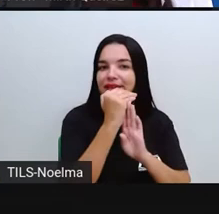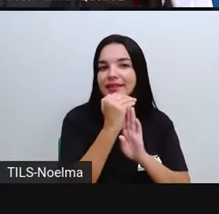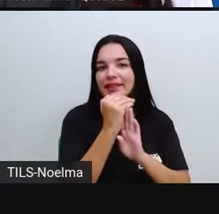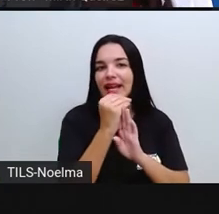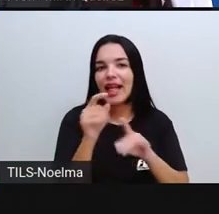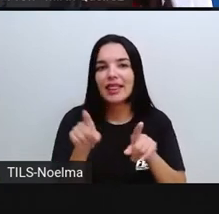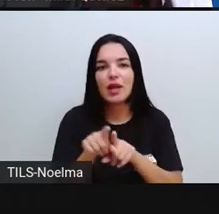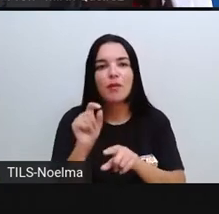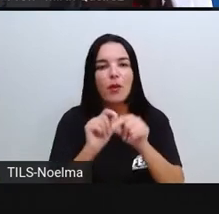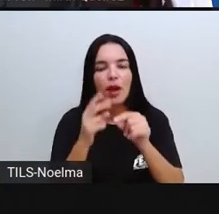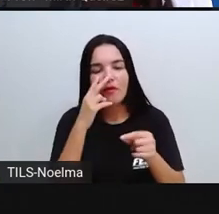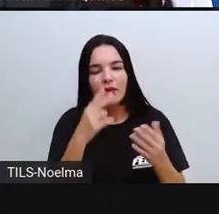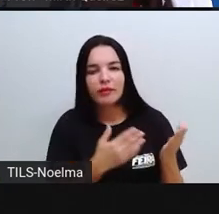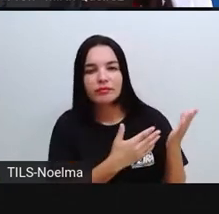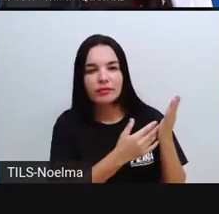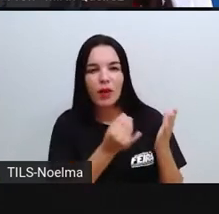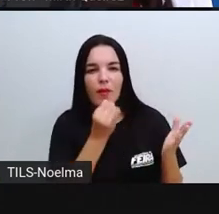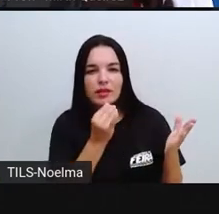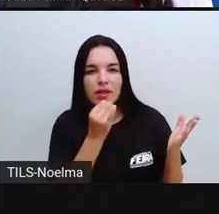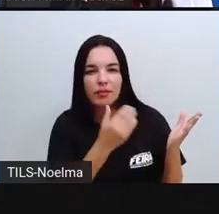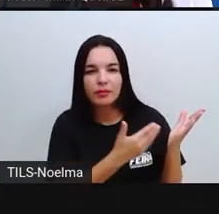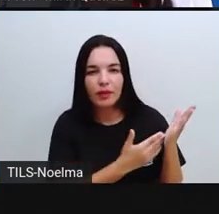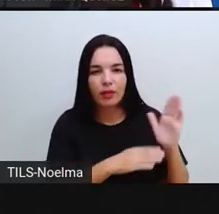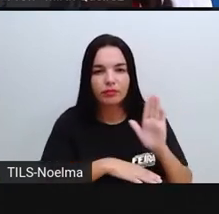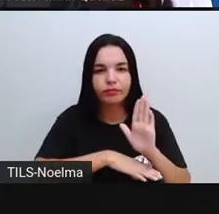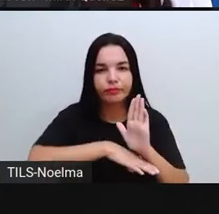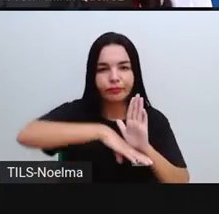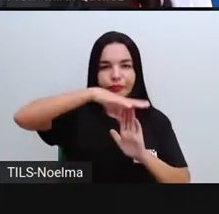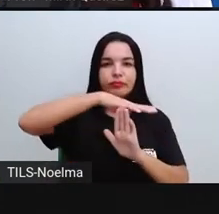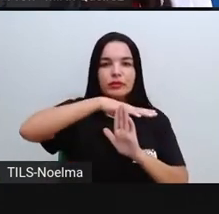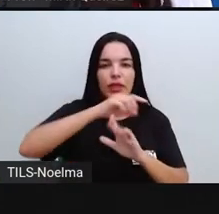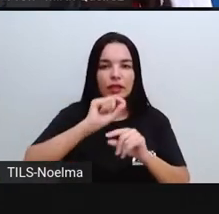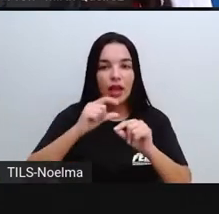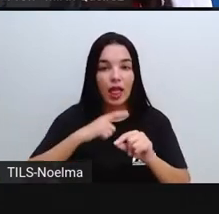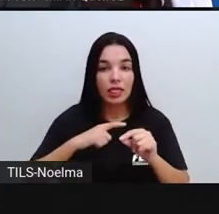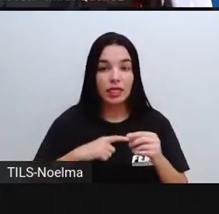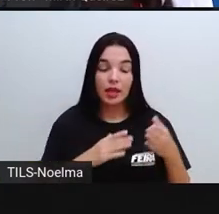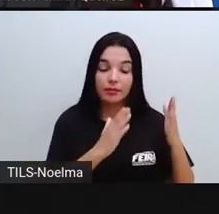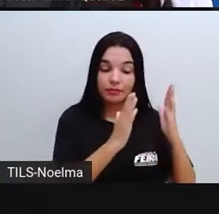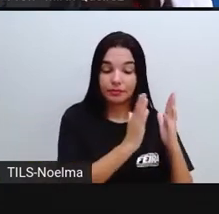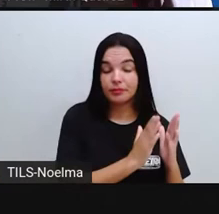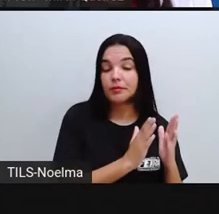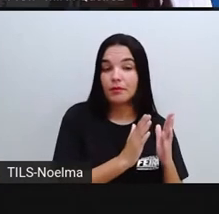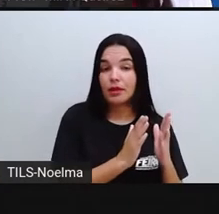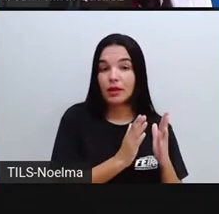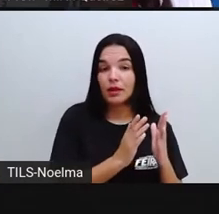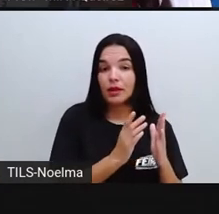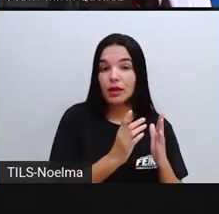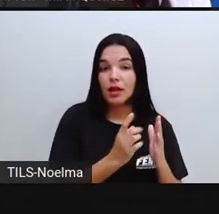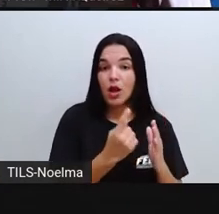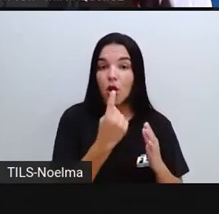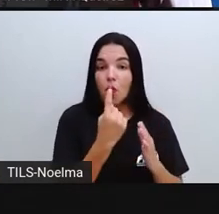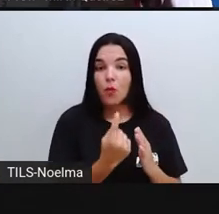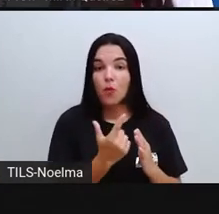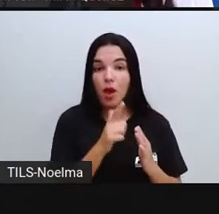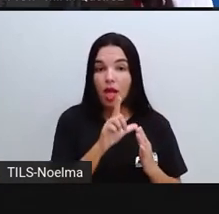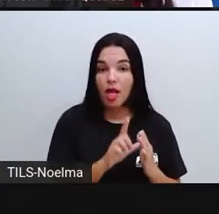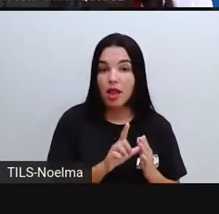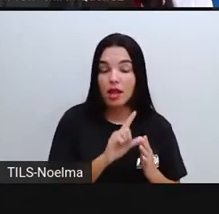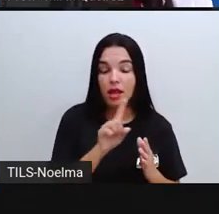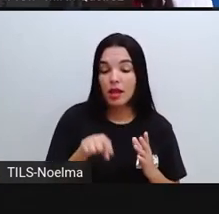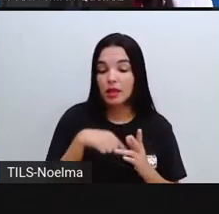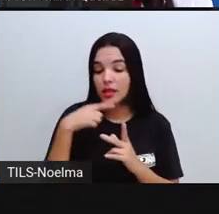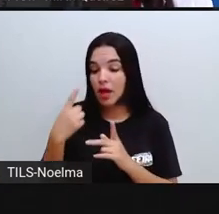gente pode observar a partir dessa jarra abaixo, onde nós temos em uma jarra escrito 1 L, que é 1 litro, né? E